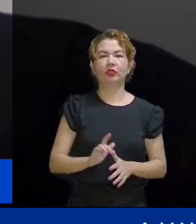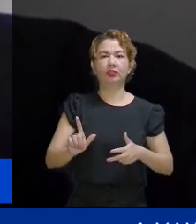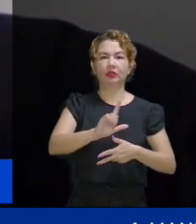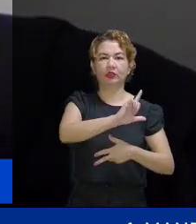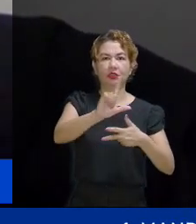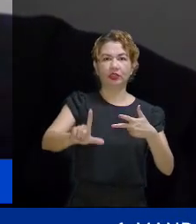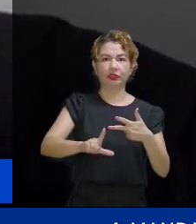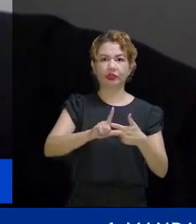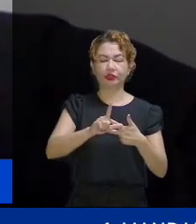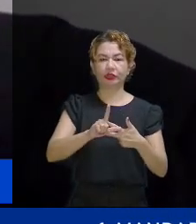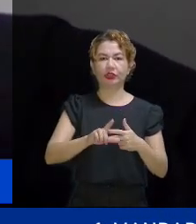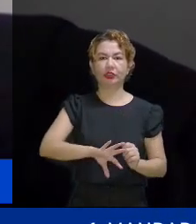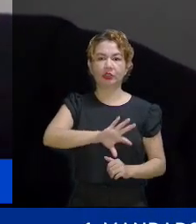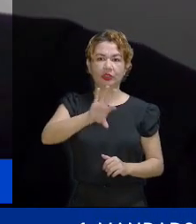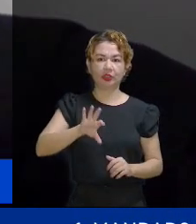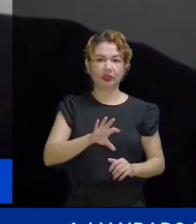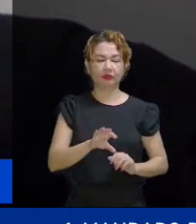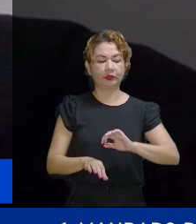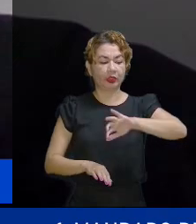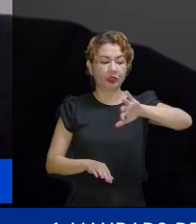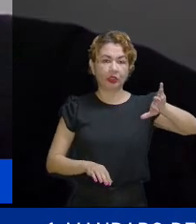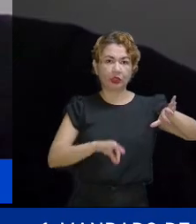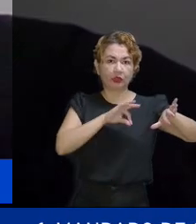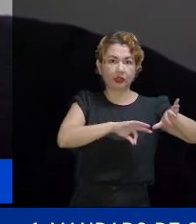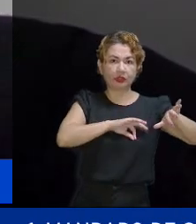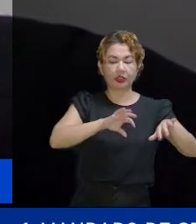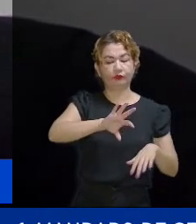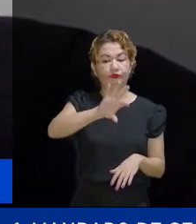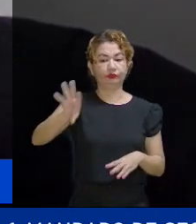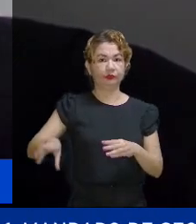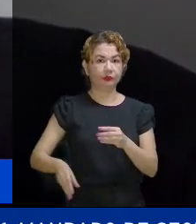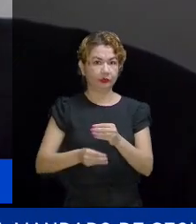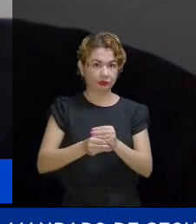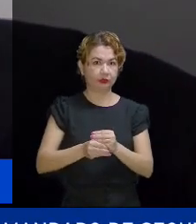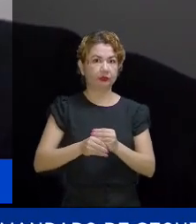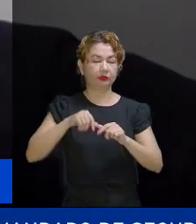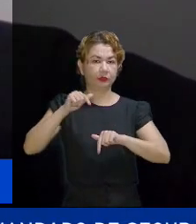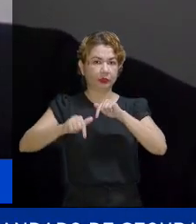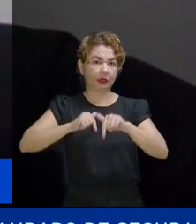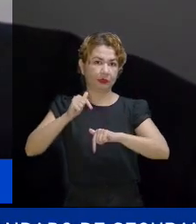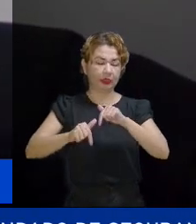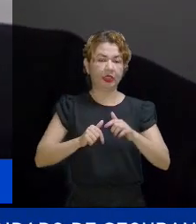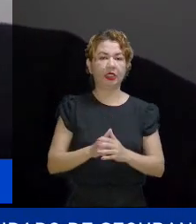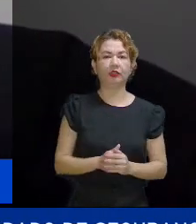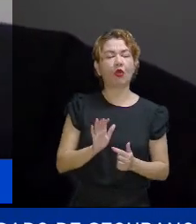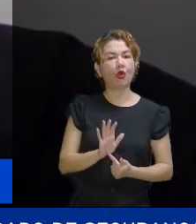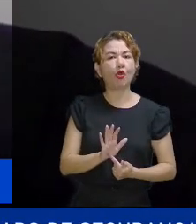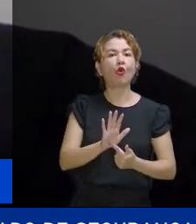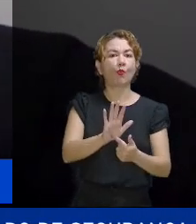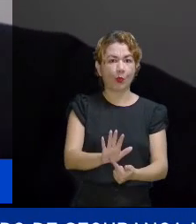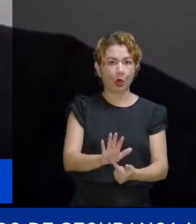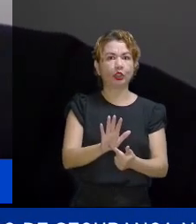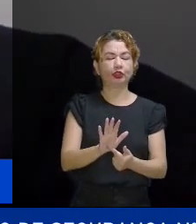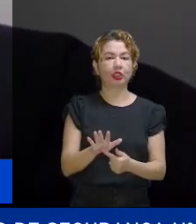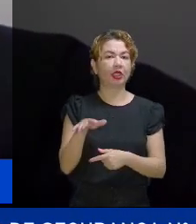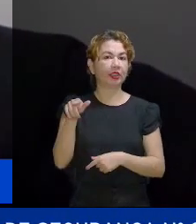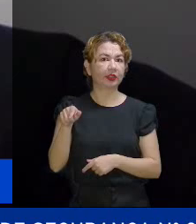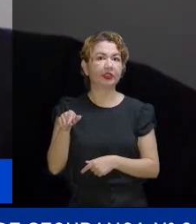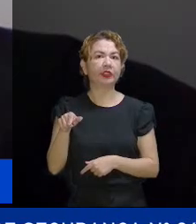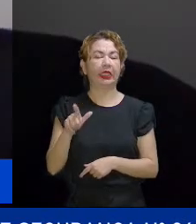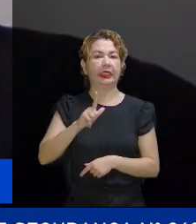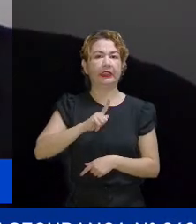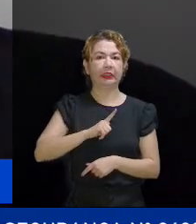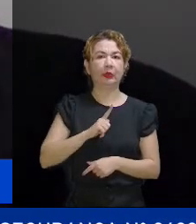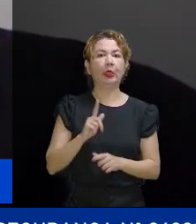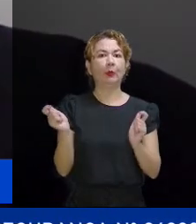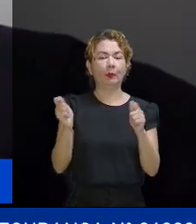separar expressamente o vencimento básico da gratificação da atividade judiciária, indica que esta última possui